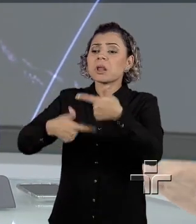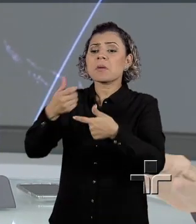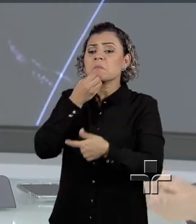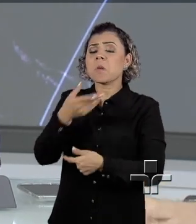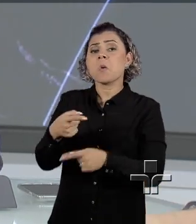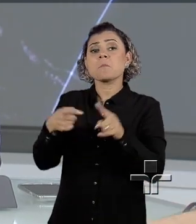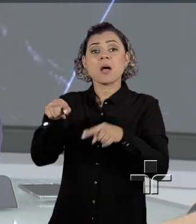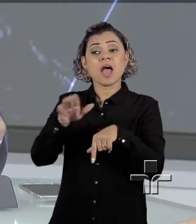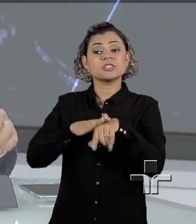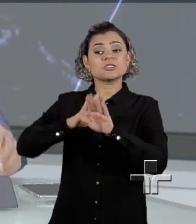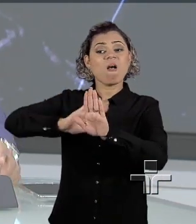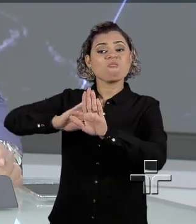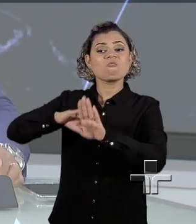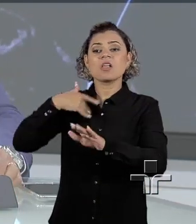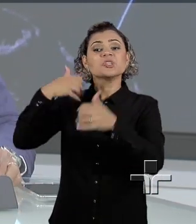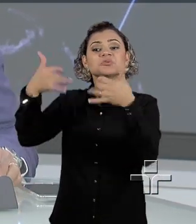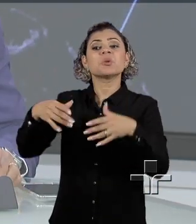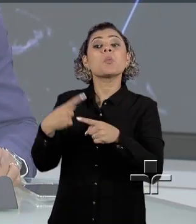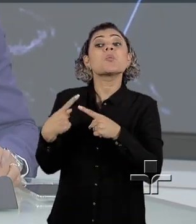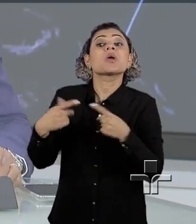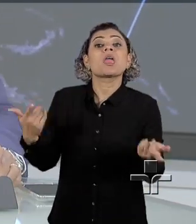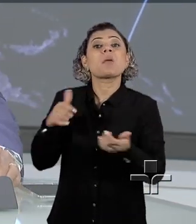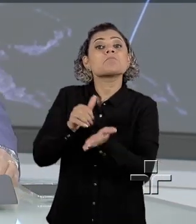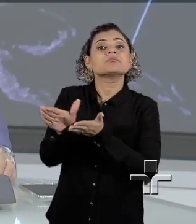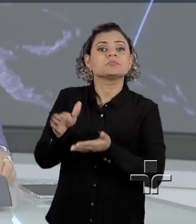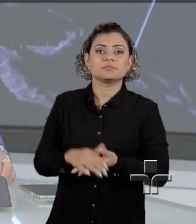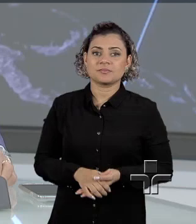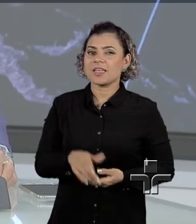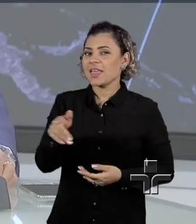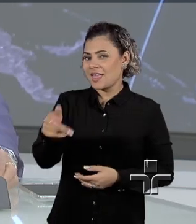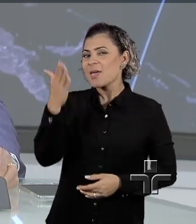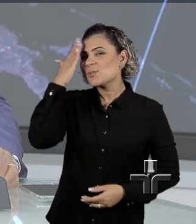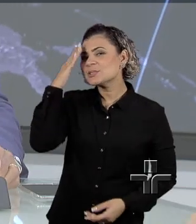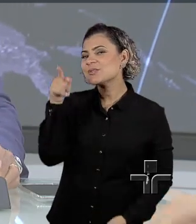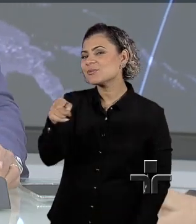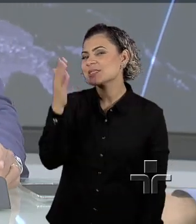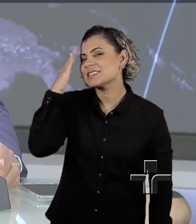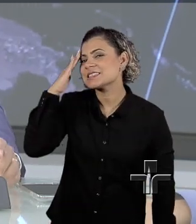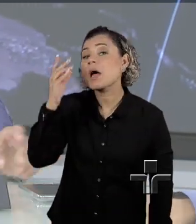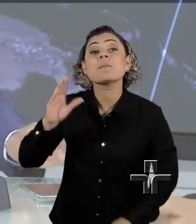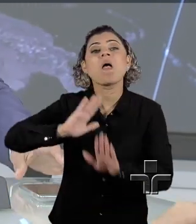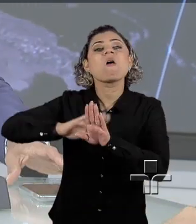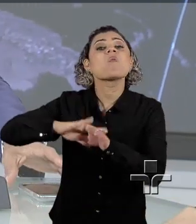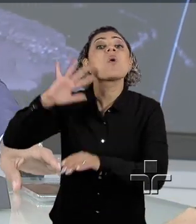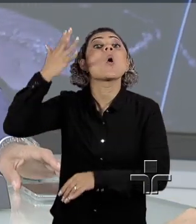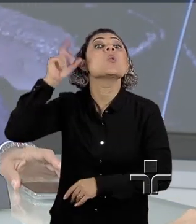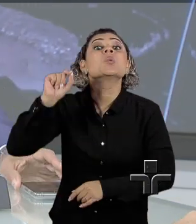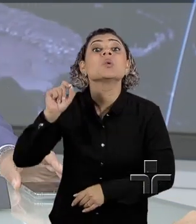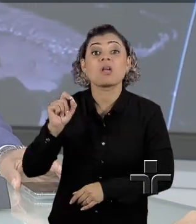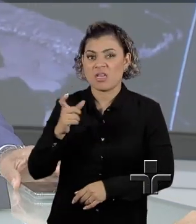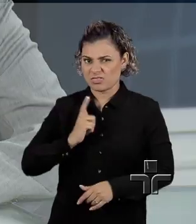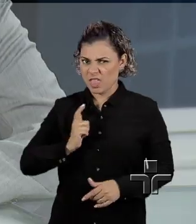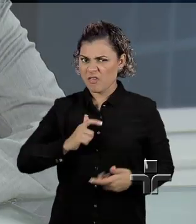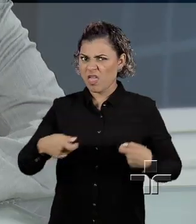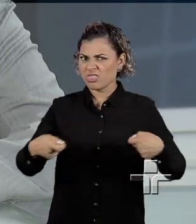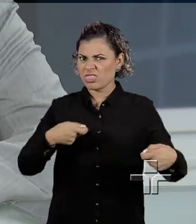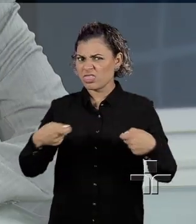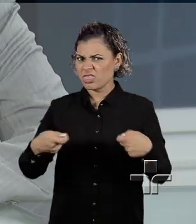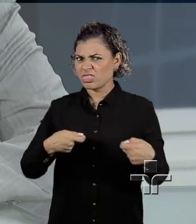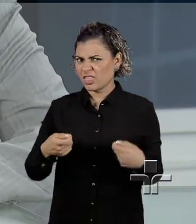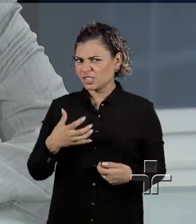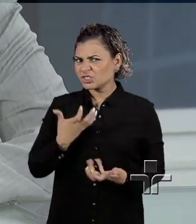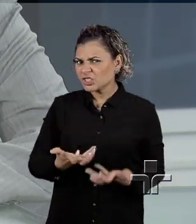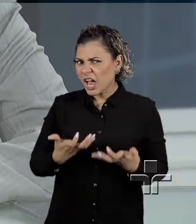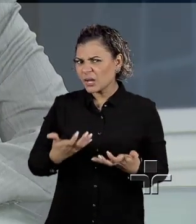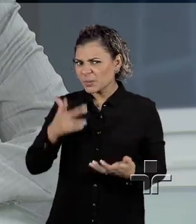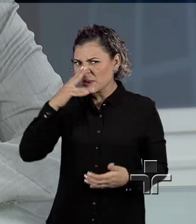lá, eu sei que você sabe dos bastidores desse assunto aí. E aí, isso criou um clima duro com os militares